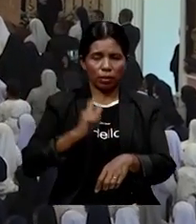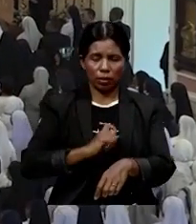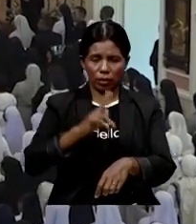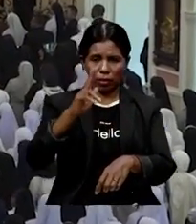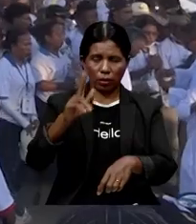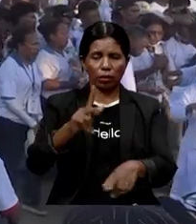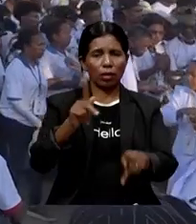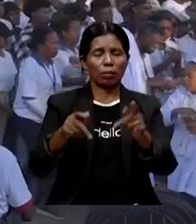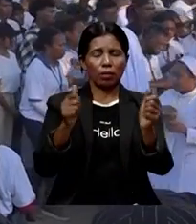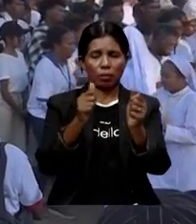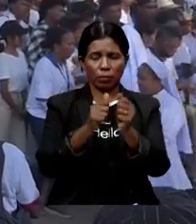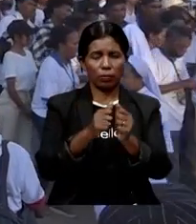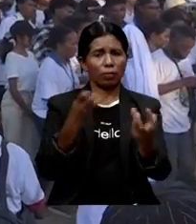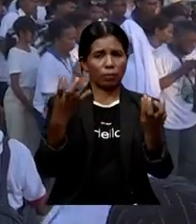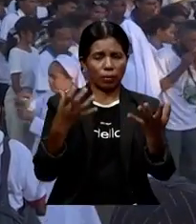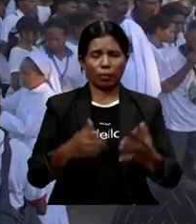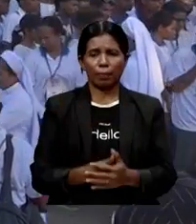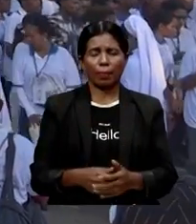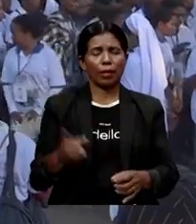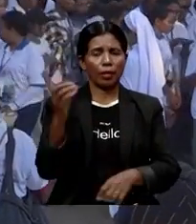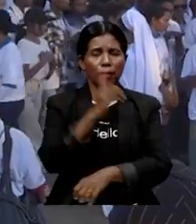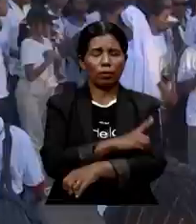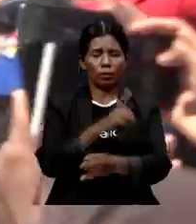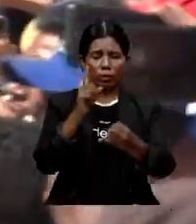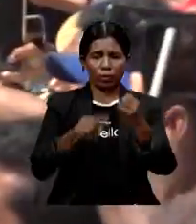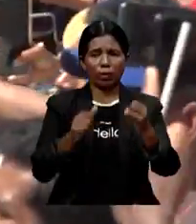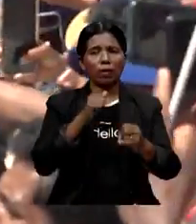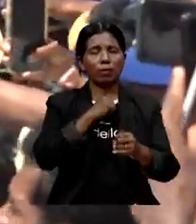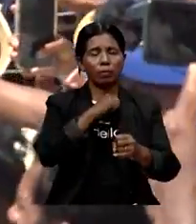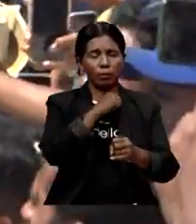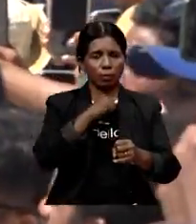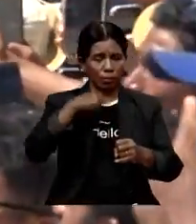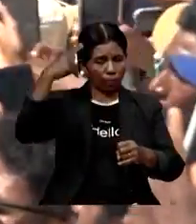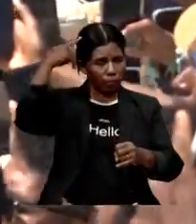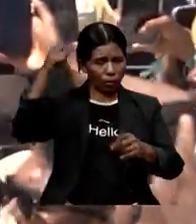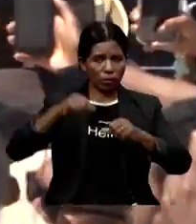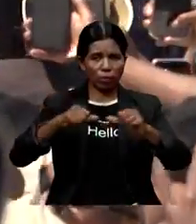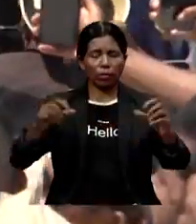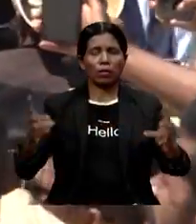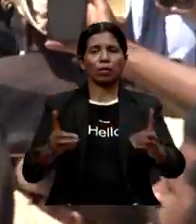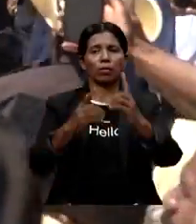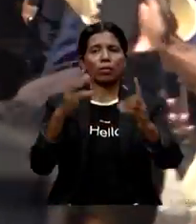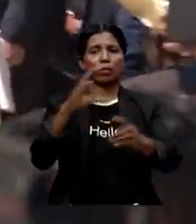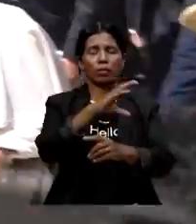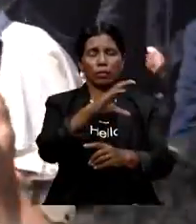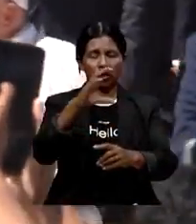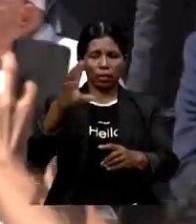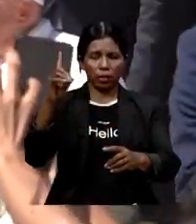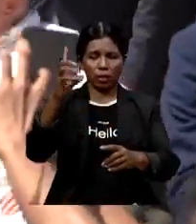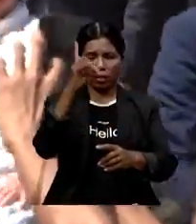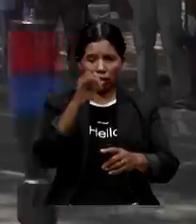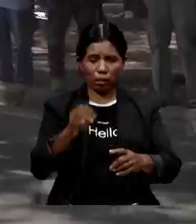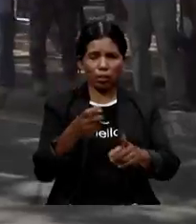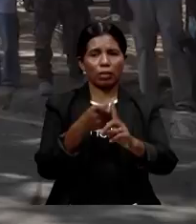o Peregrino Rihun Barrihun. Balaronicos Niam, Papa Francisco continua a ser resolvencida e a Centro Convenções Tili, no Fila Rússia